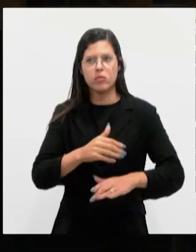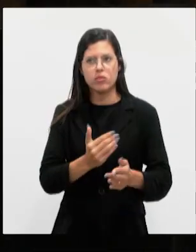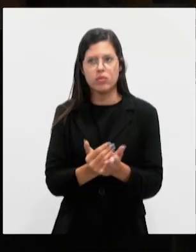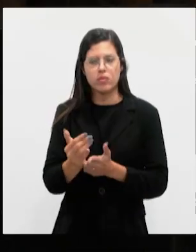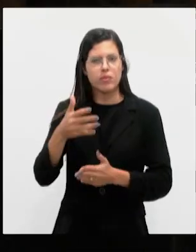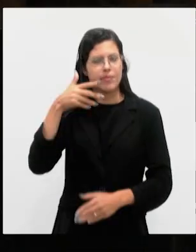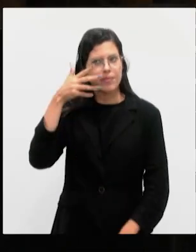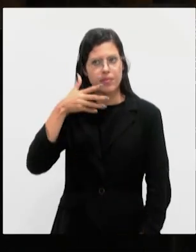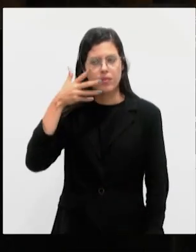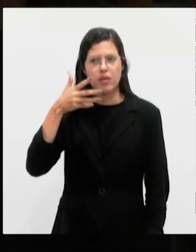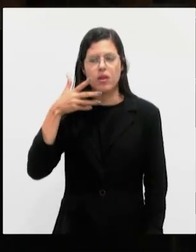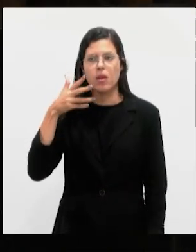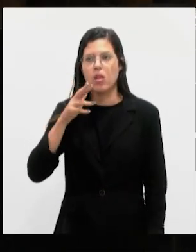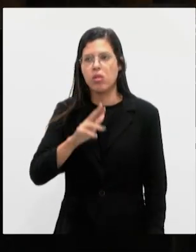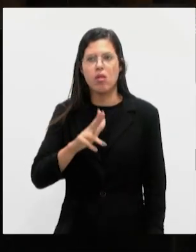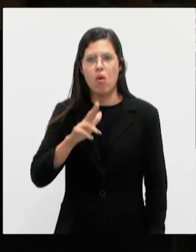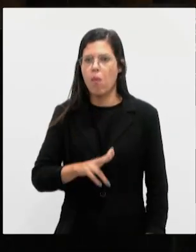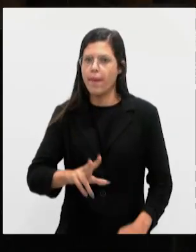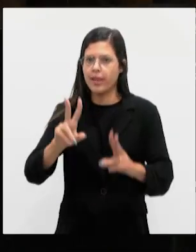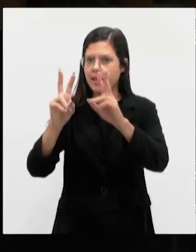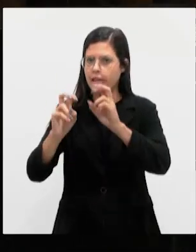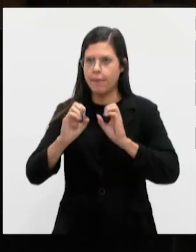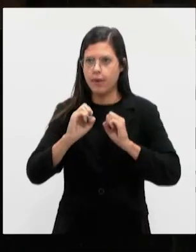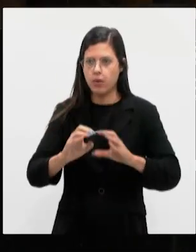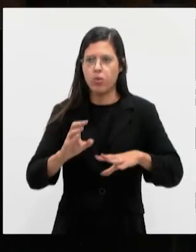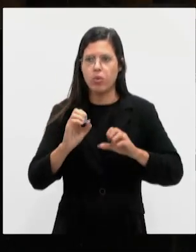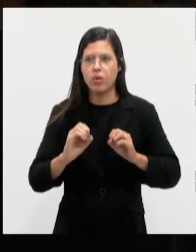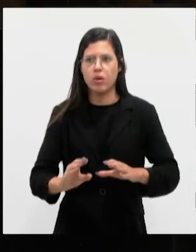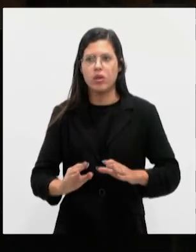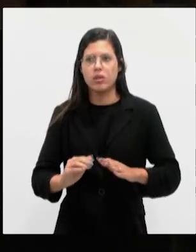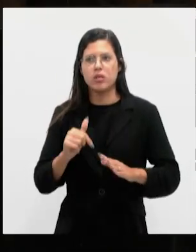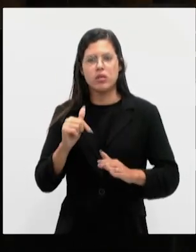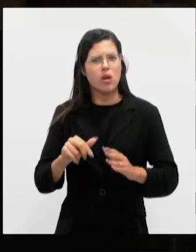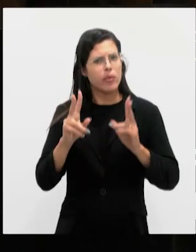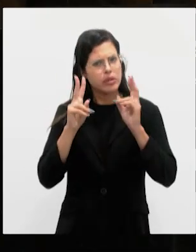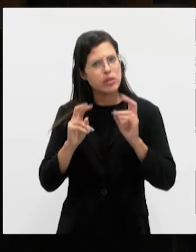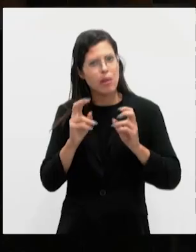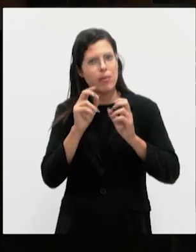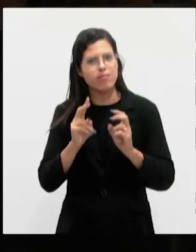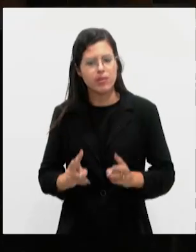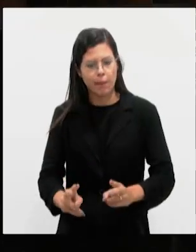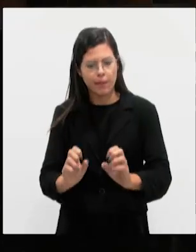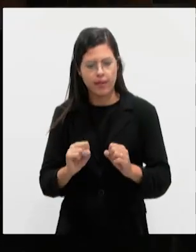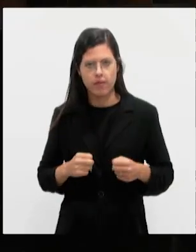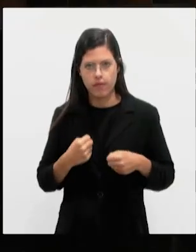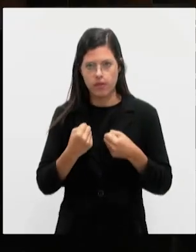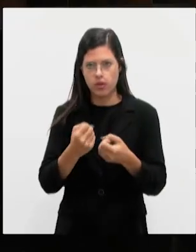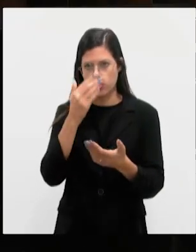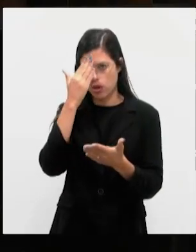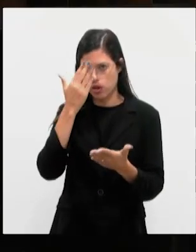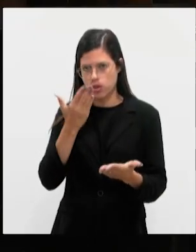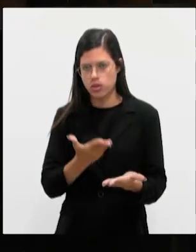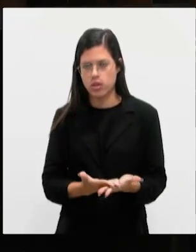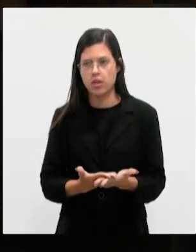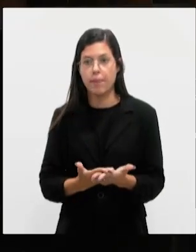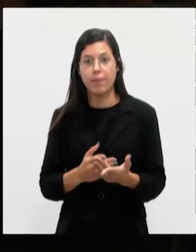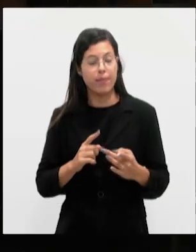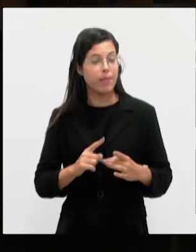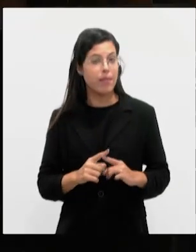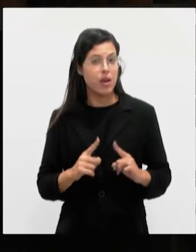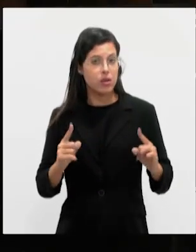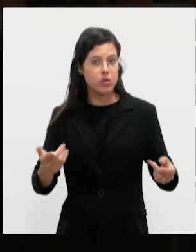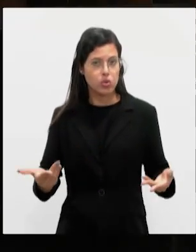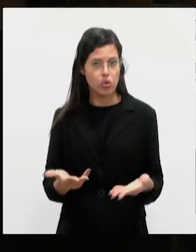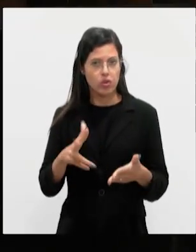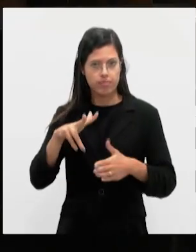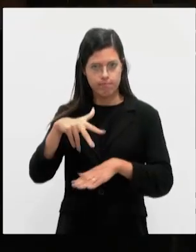inicial não é a educação, essa pauta que a gente defende e acredita com tanto afinco. Mas a gente vem